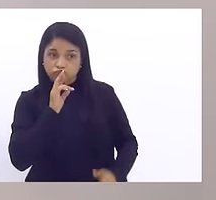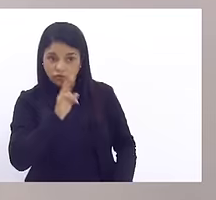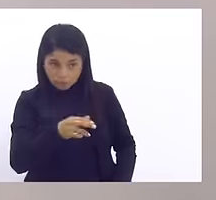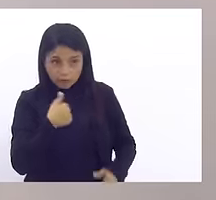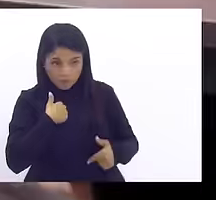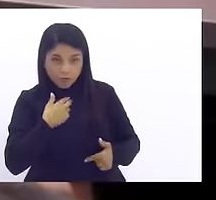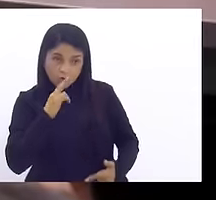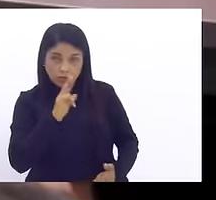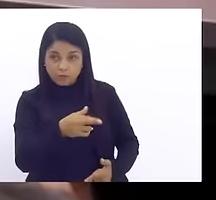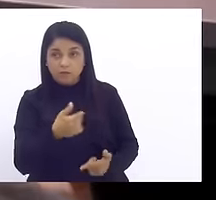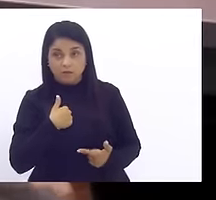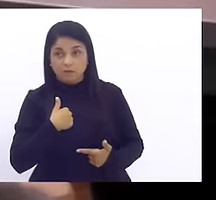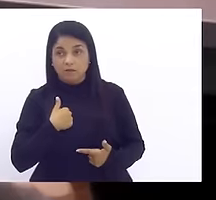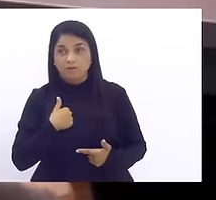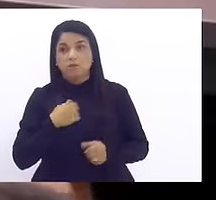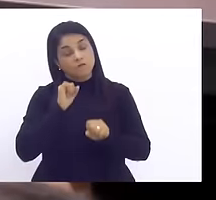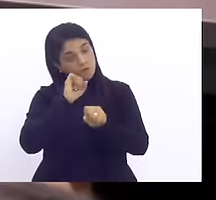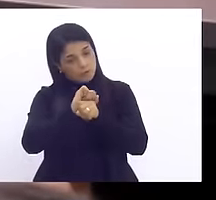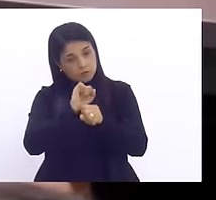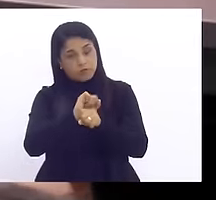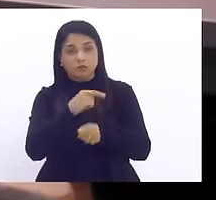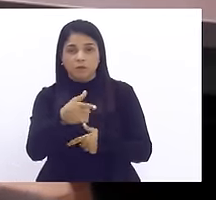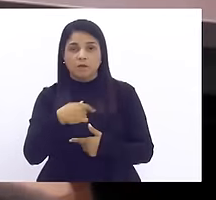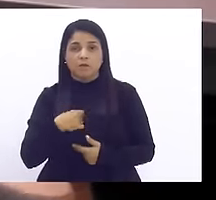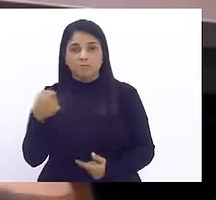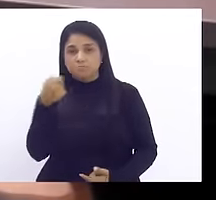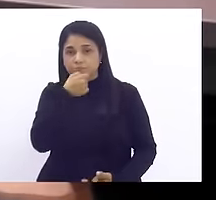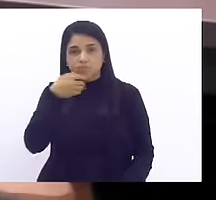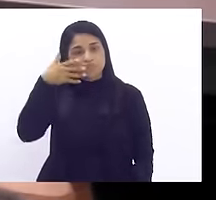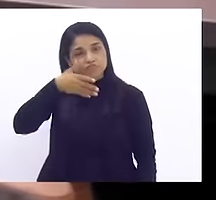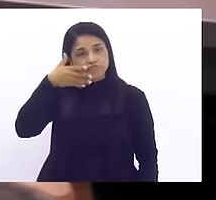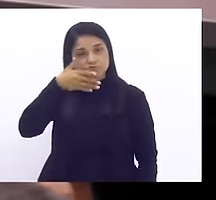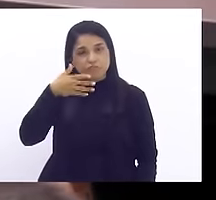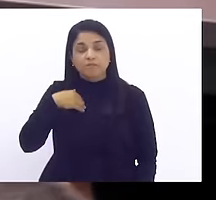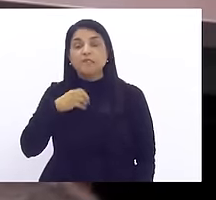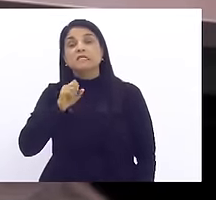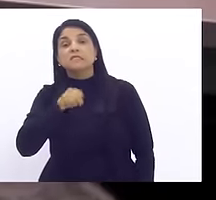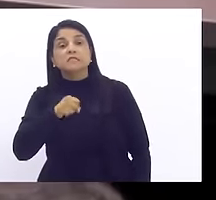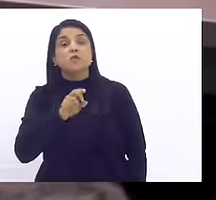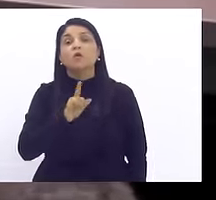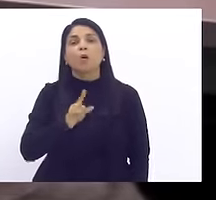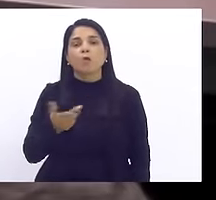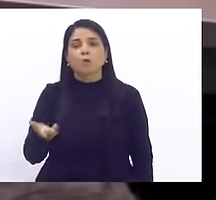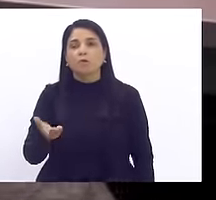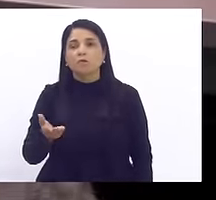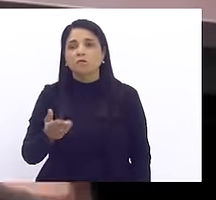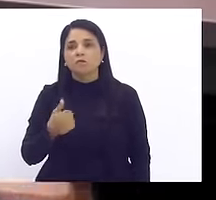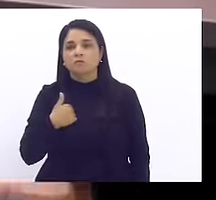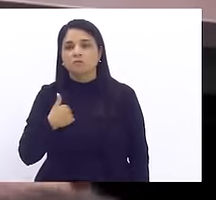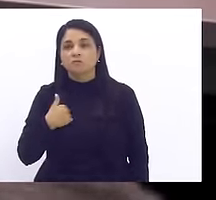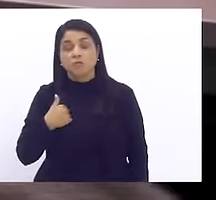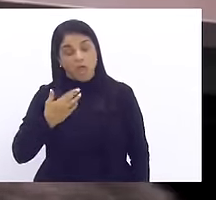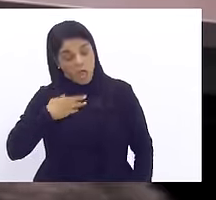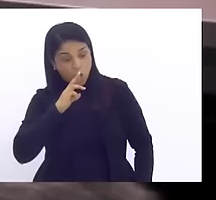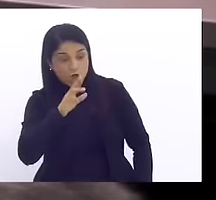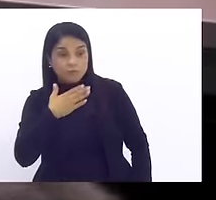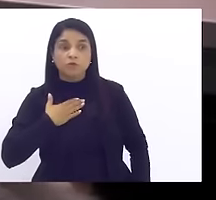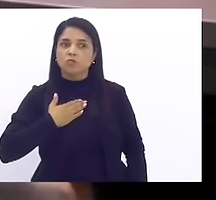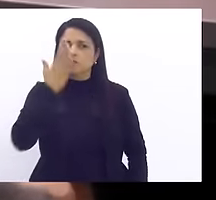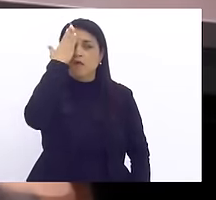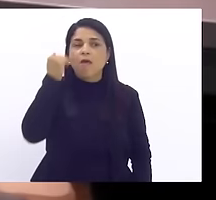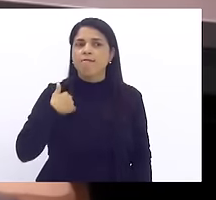a senhora tem conhecimento a senhora tem a resposta sim ou não a senhora Quem sabe quem sou eu